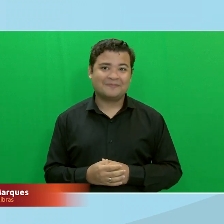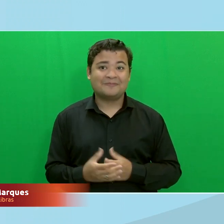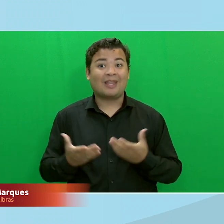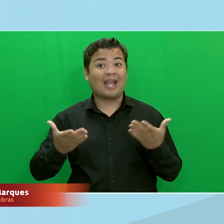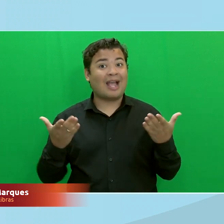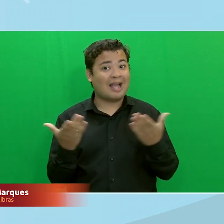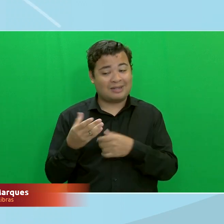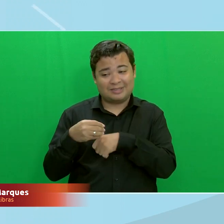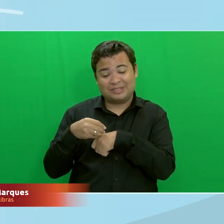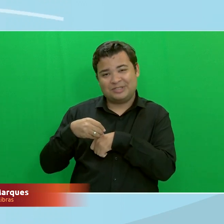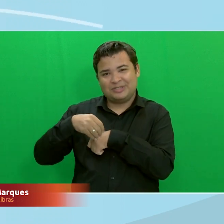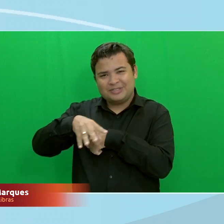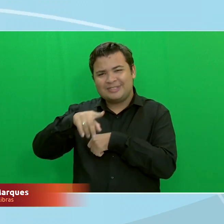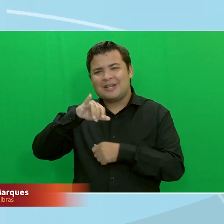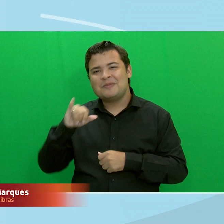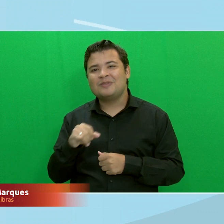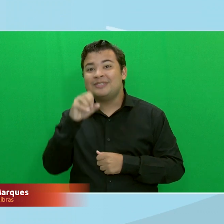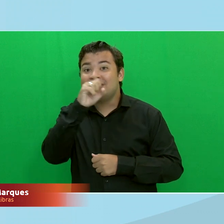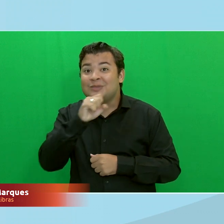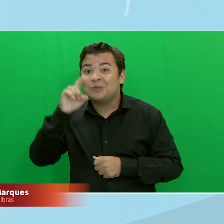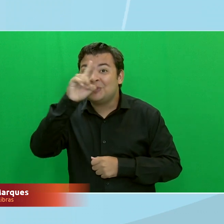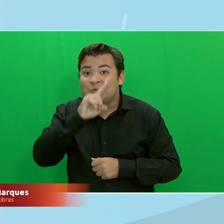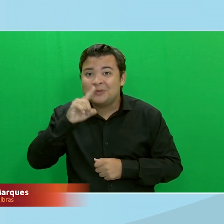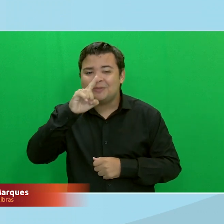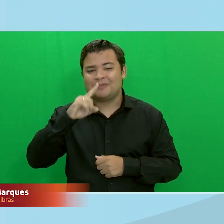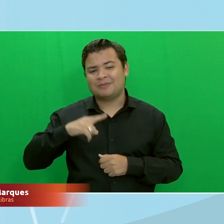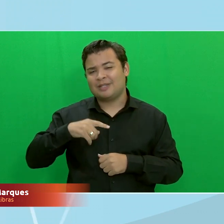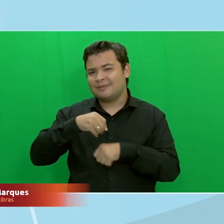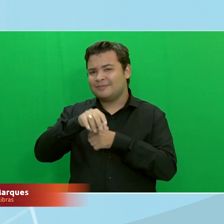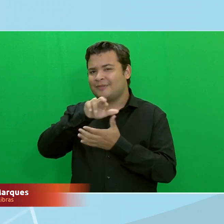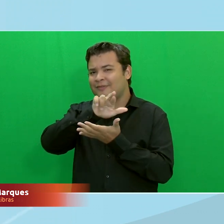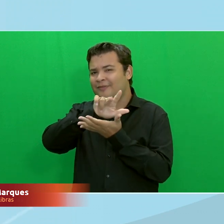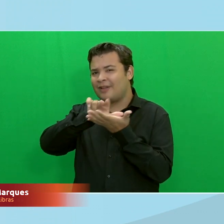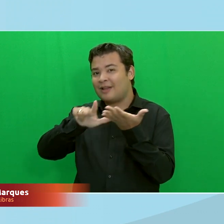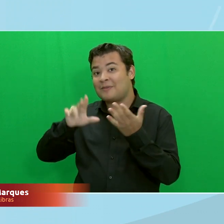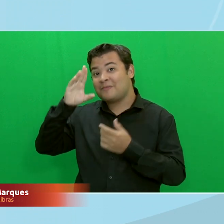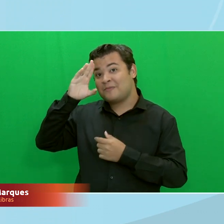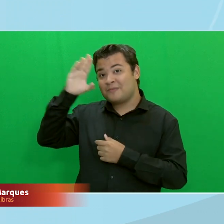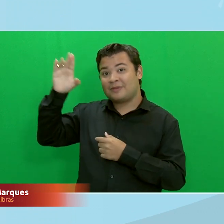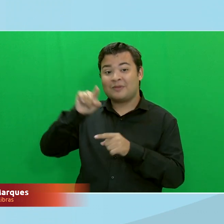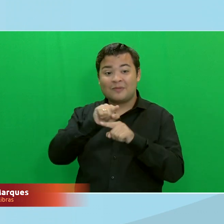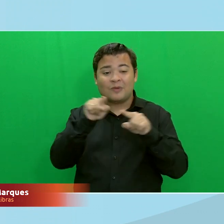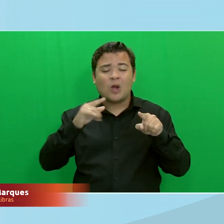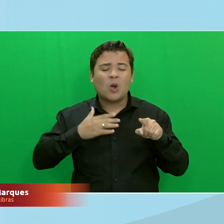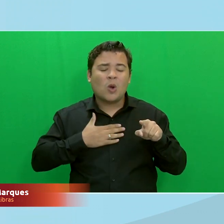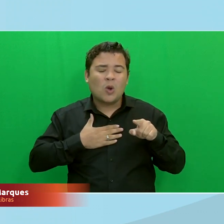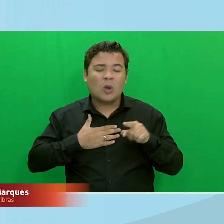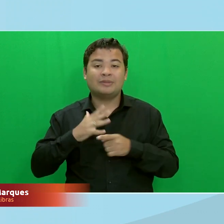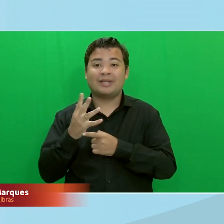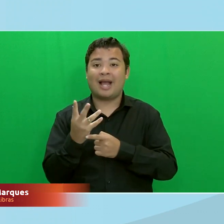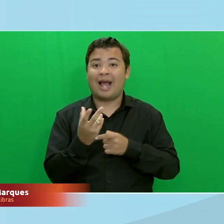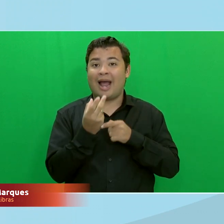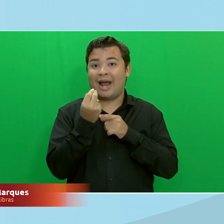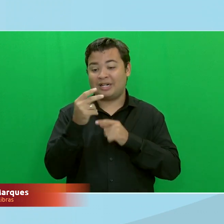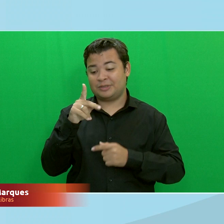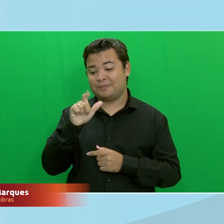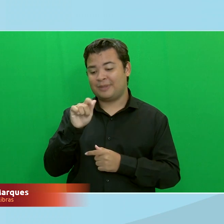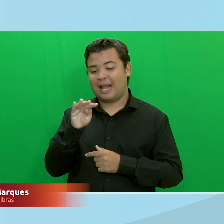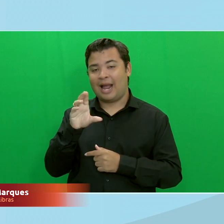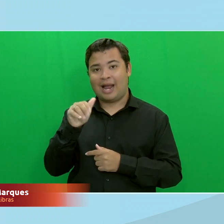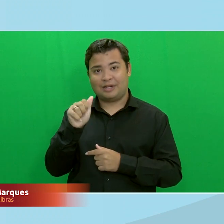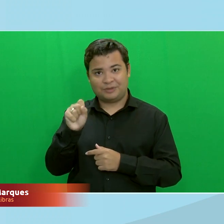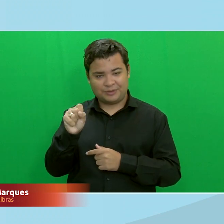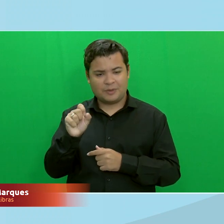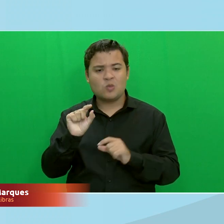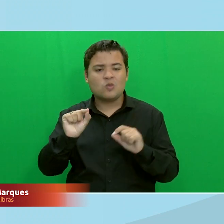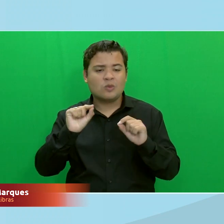para as nossas dicas para o final de semana? Tenho várias, principalmente para quem gosta de artes plásticas. A primeira é que